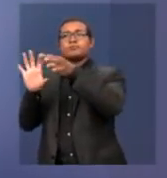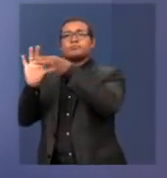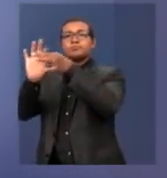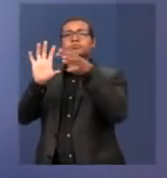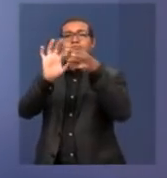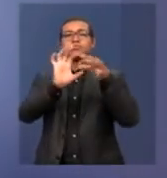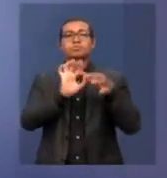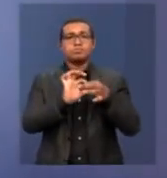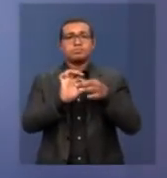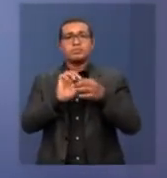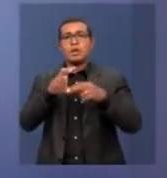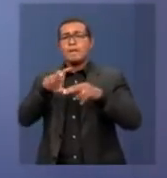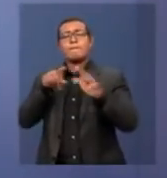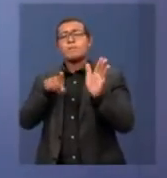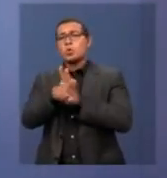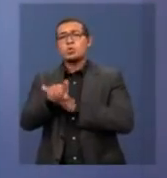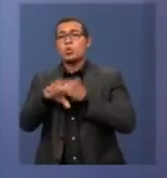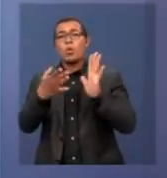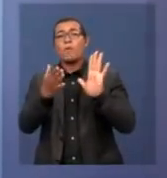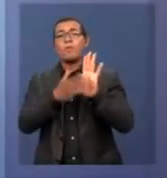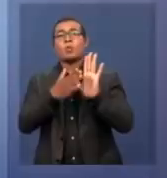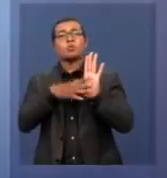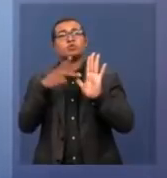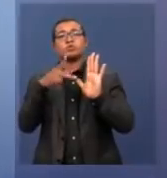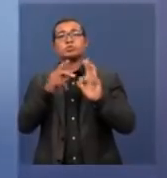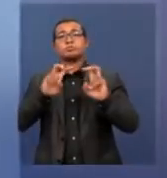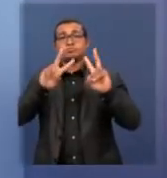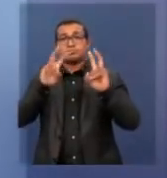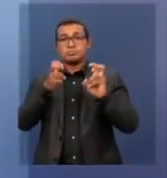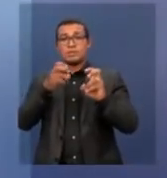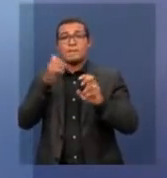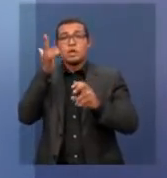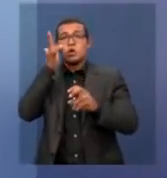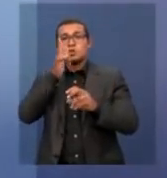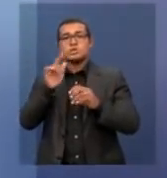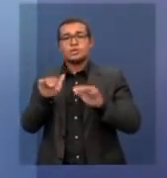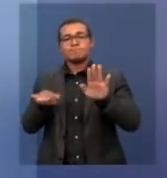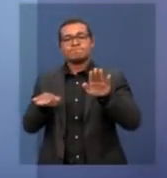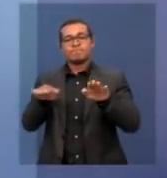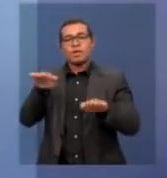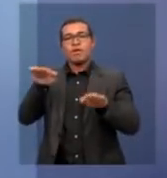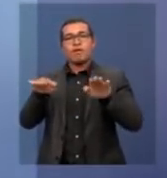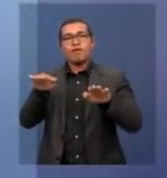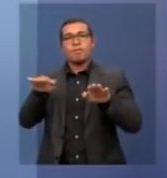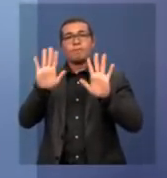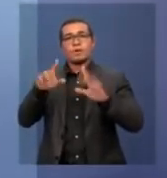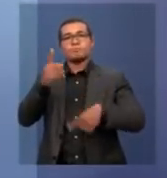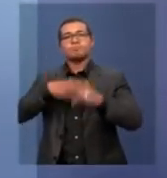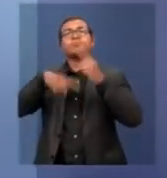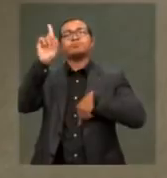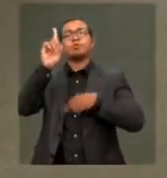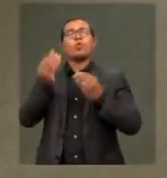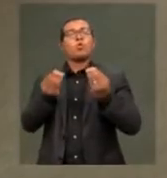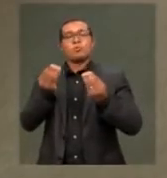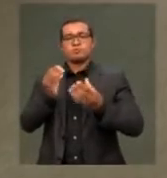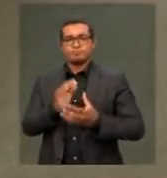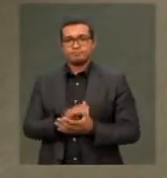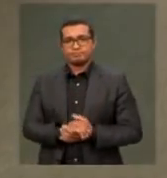sua visão e com a sua proposta o estado do espírito santo que a gente tem um desenvolvimento equilibrado no estado do espírito santo